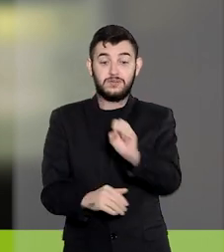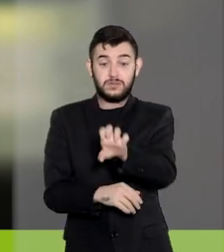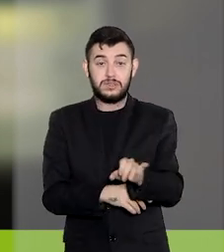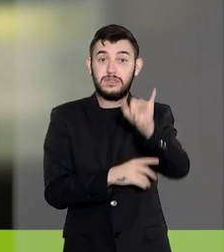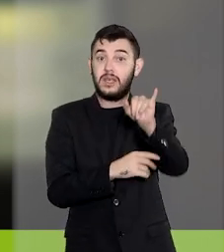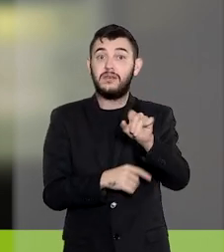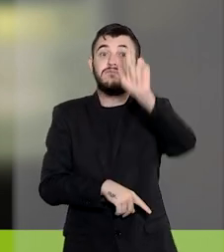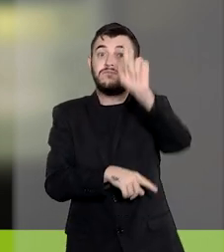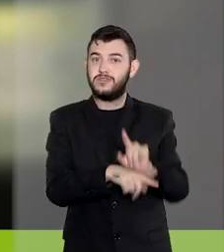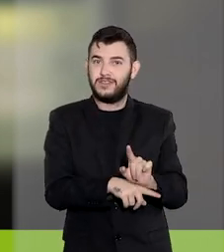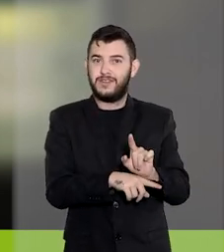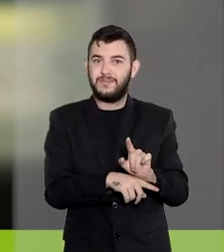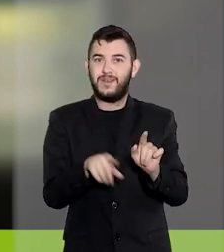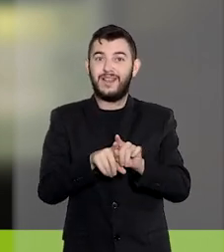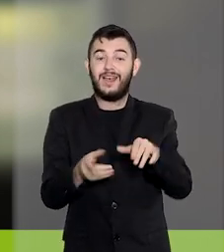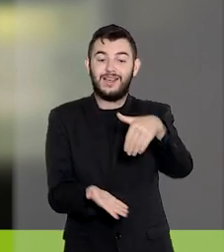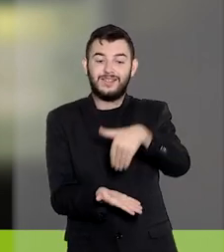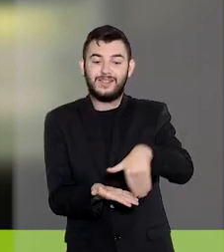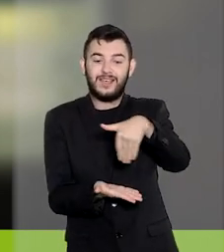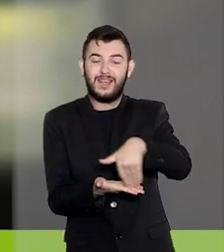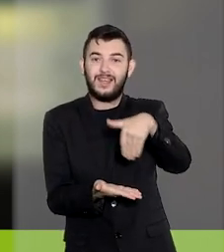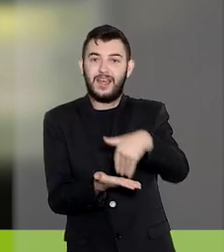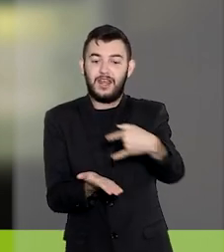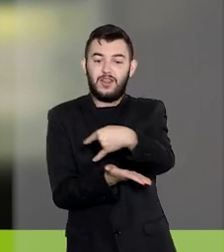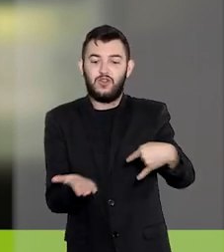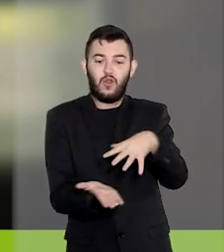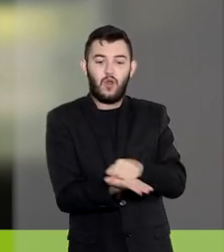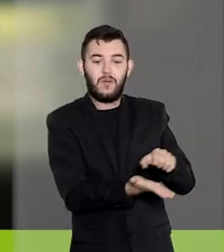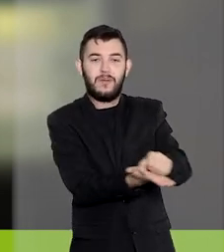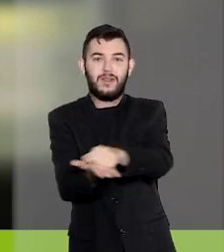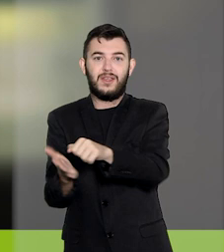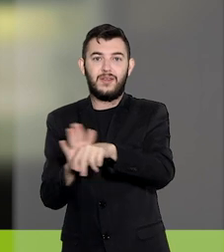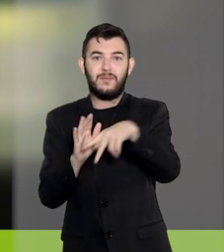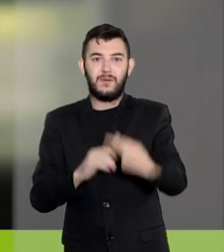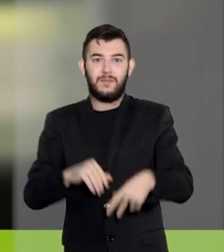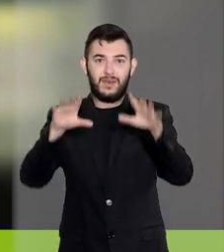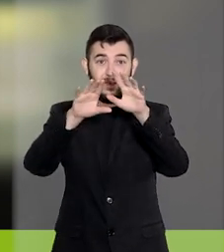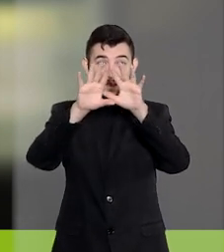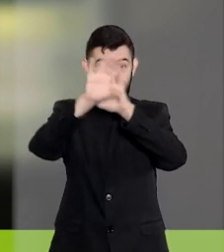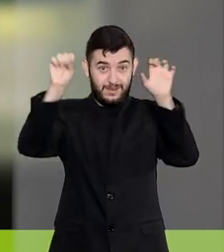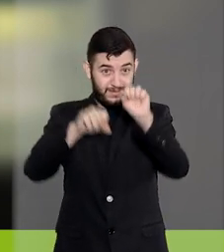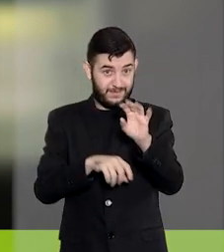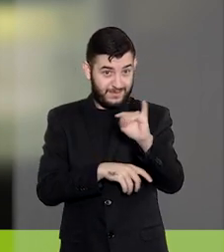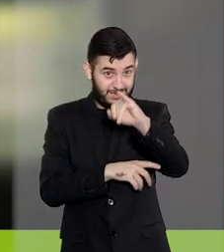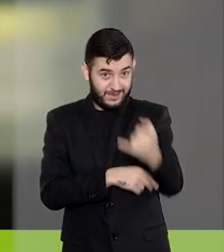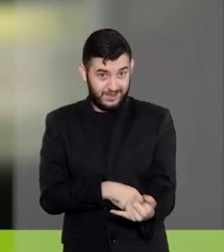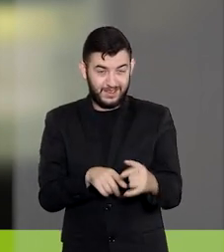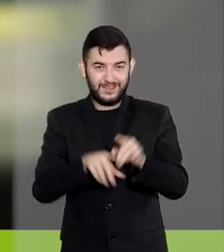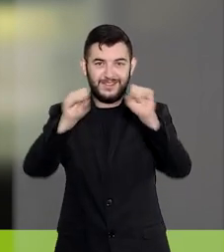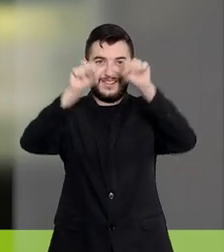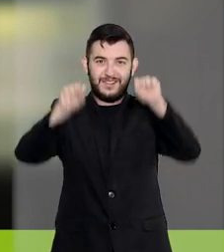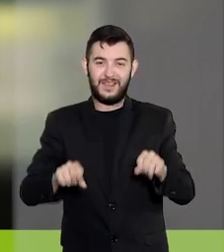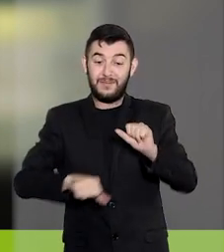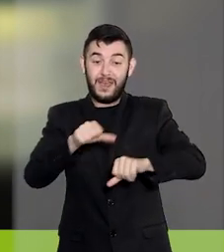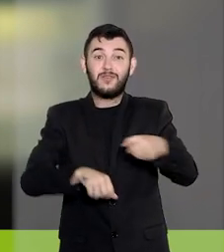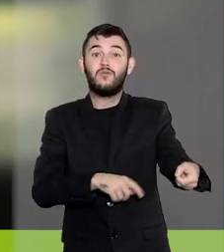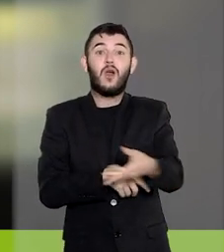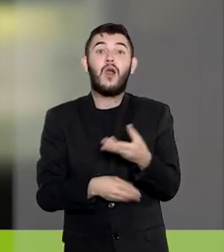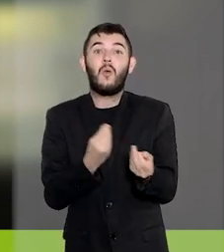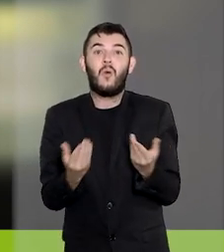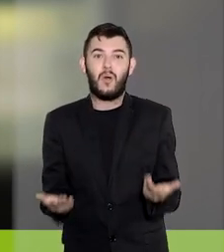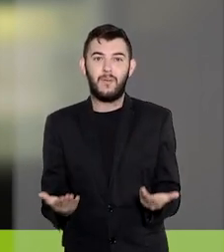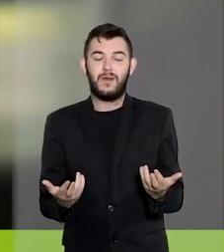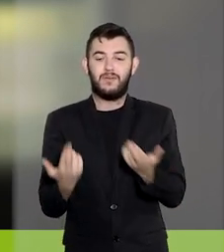O SEI é gerenciado pela Secretaria de Documentação do STJ. O sistema e suas atualizações foram